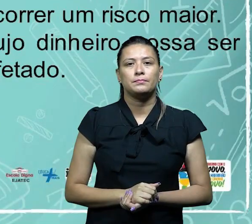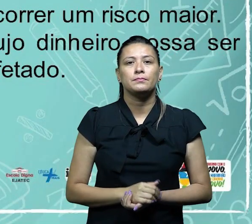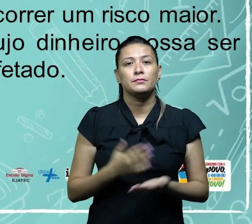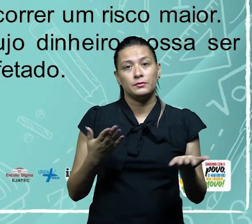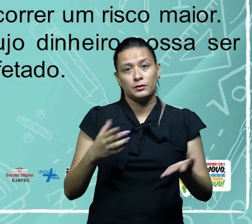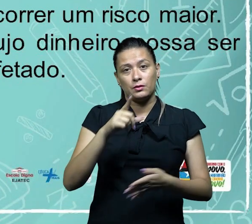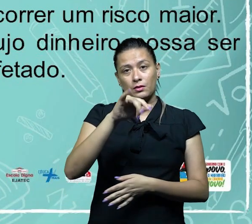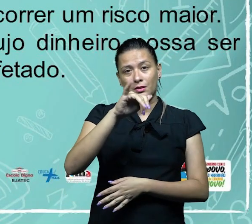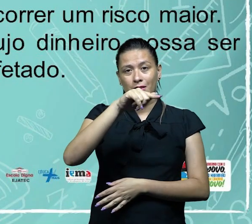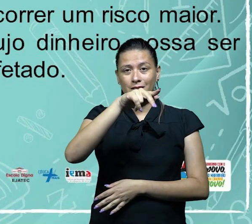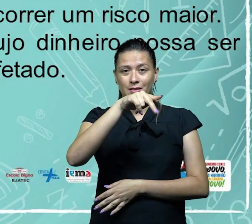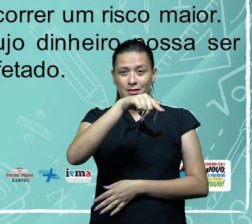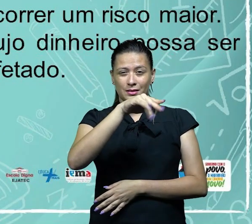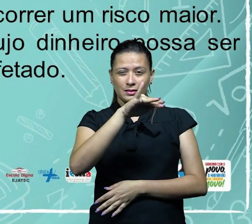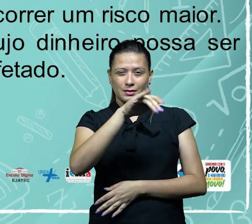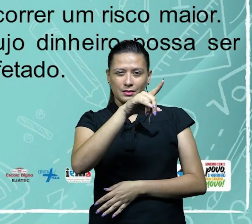certinho?